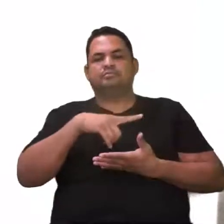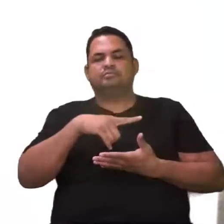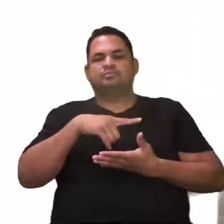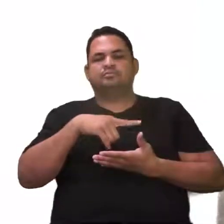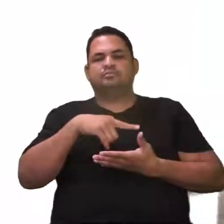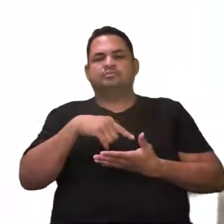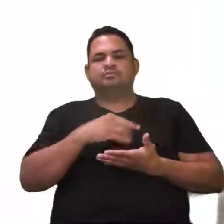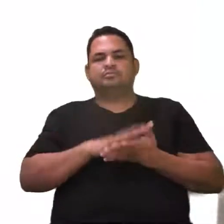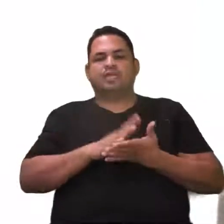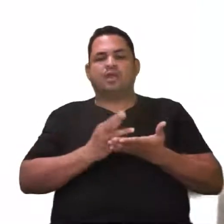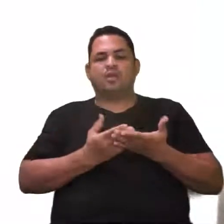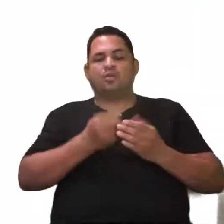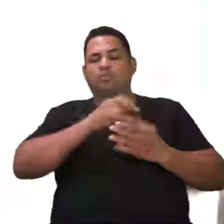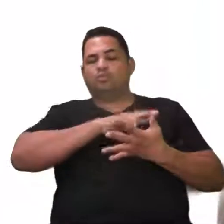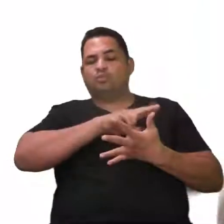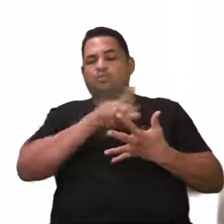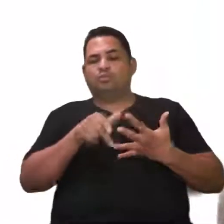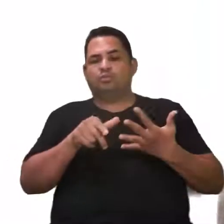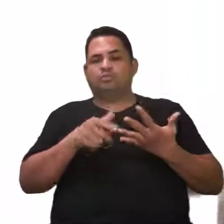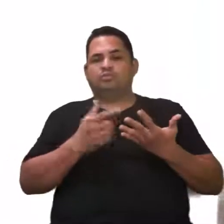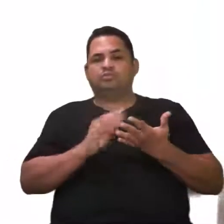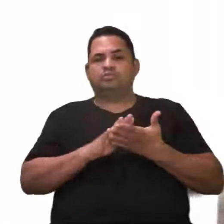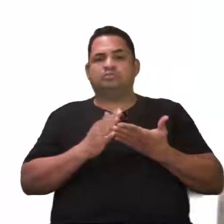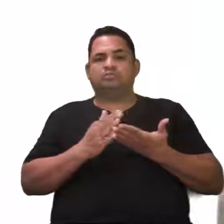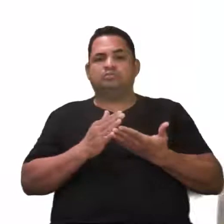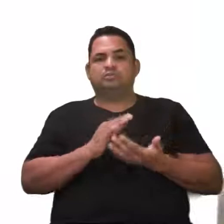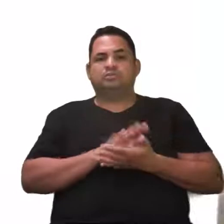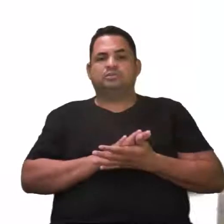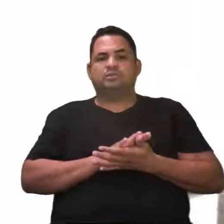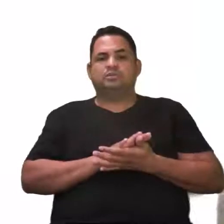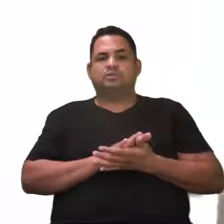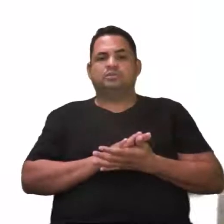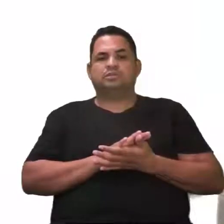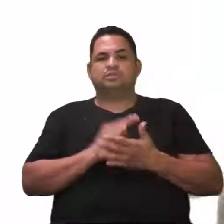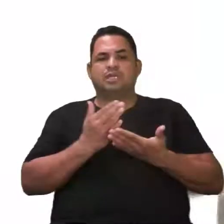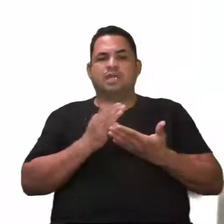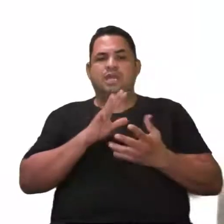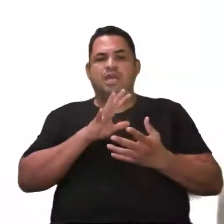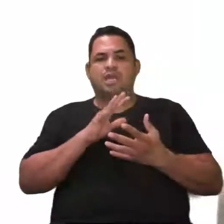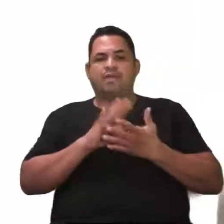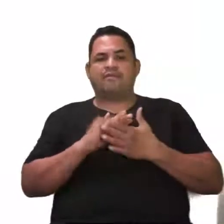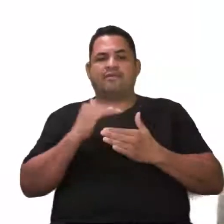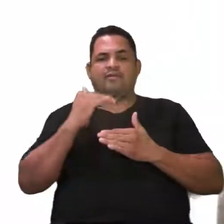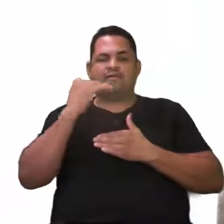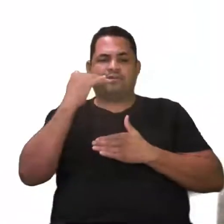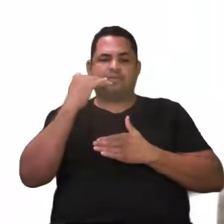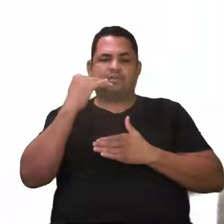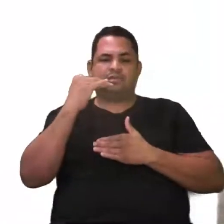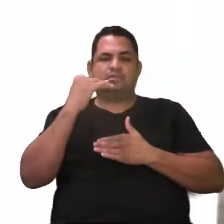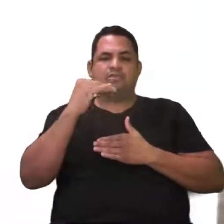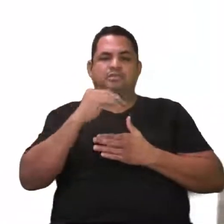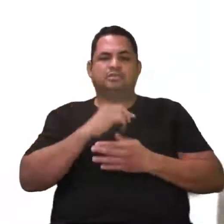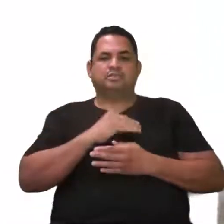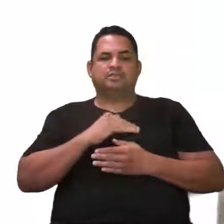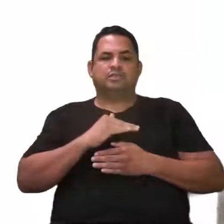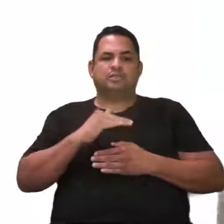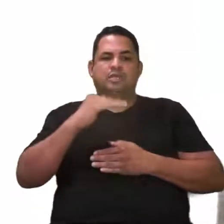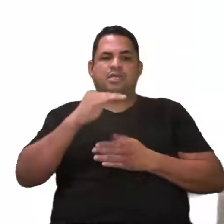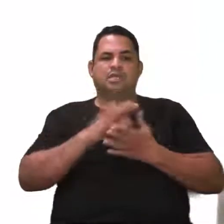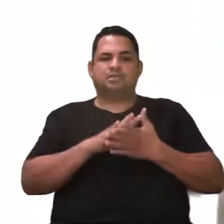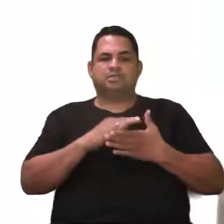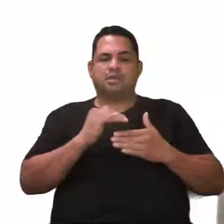alguns espécimes que mantêm na fase adulta. E aí a gente consegue visualizar. Olha que doido,